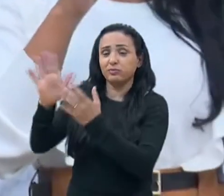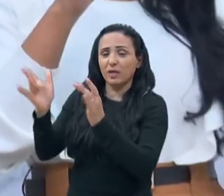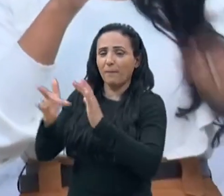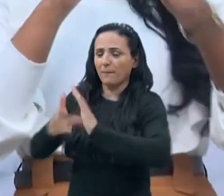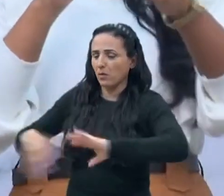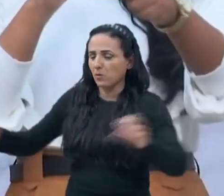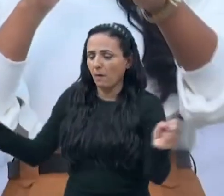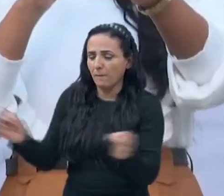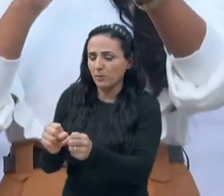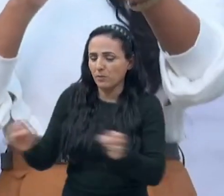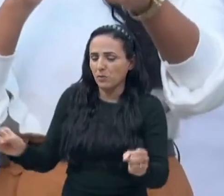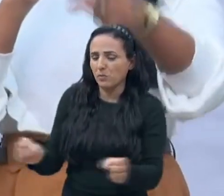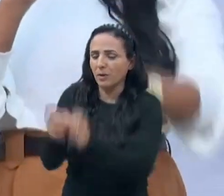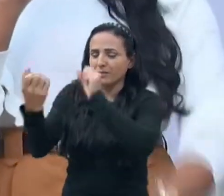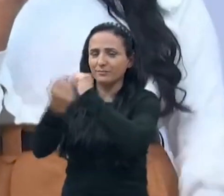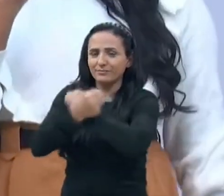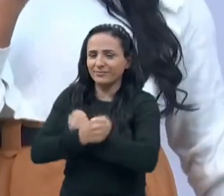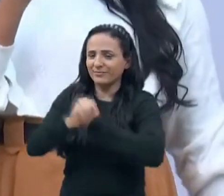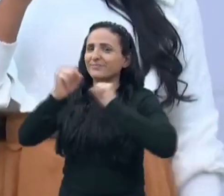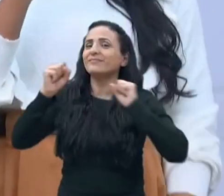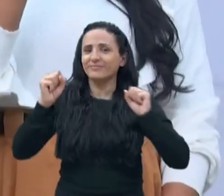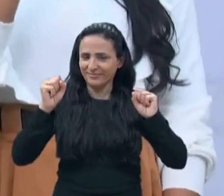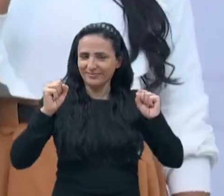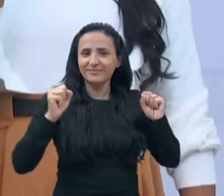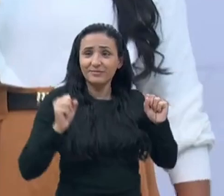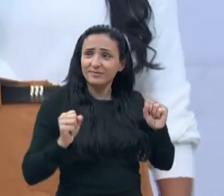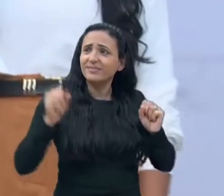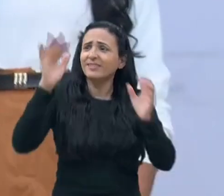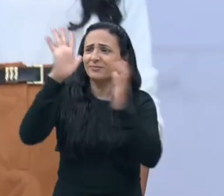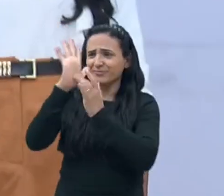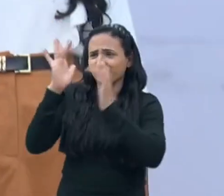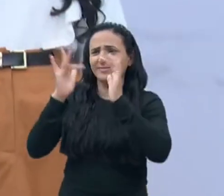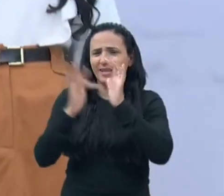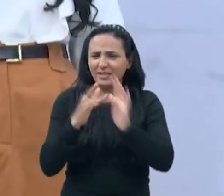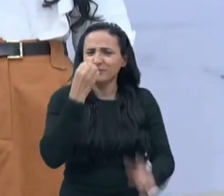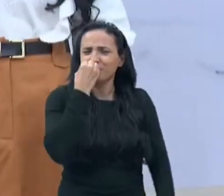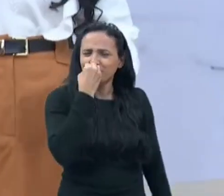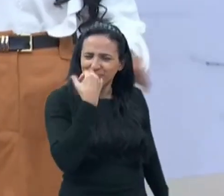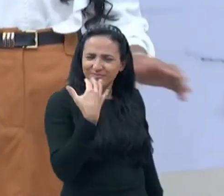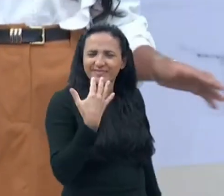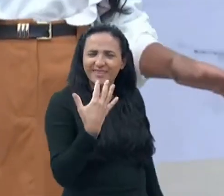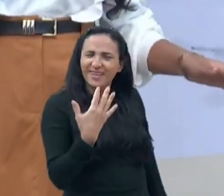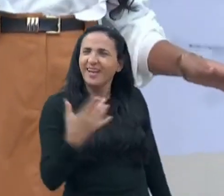quem libertou. Ele é Deus de libertação. Jesus é bom.